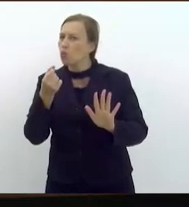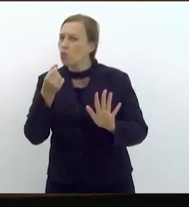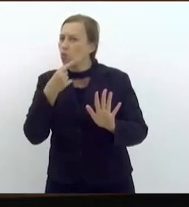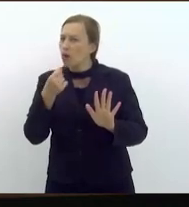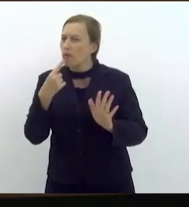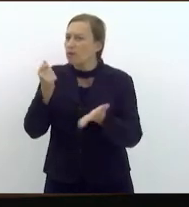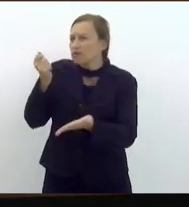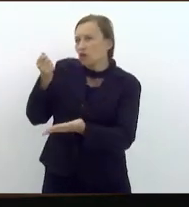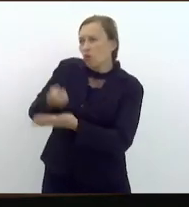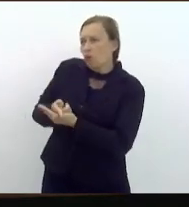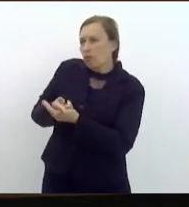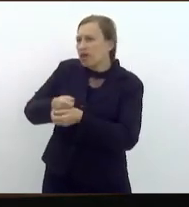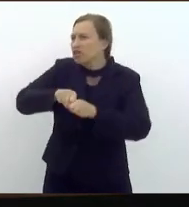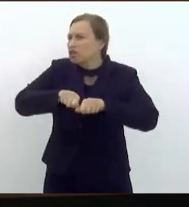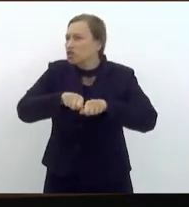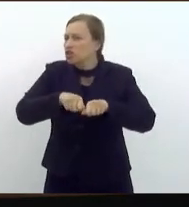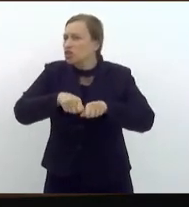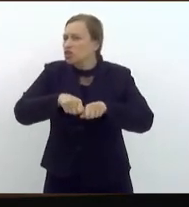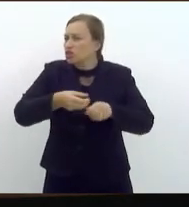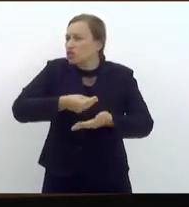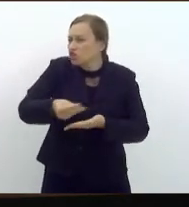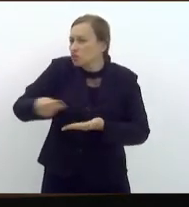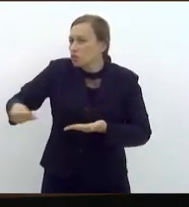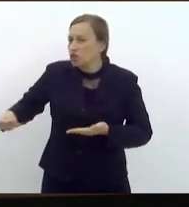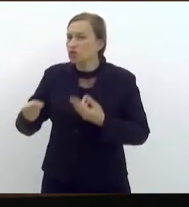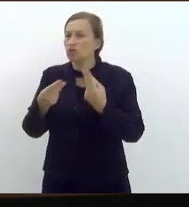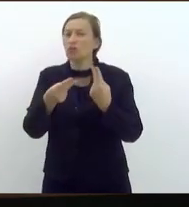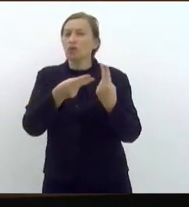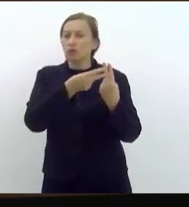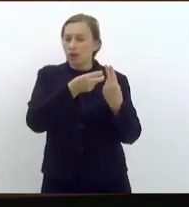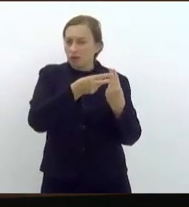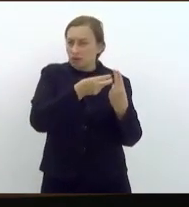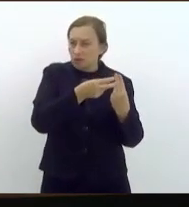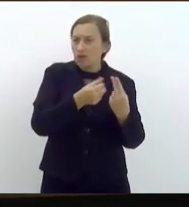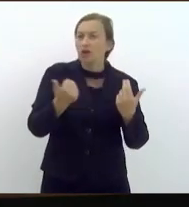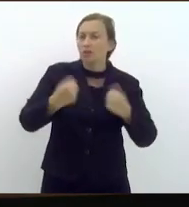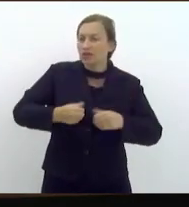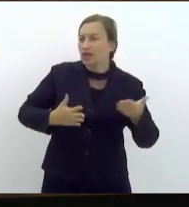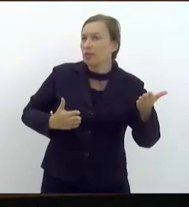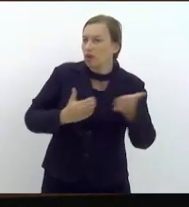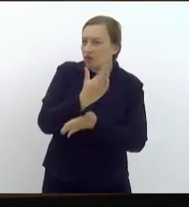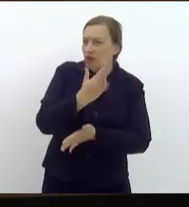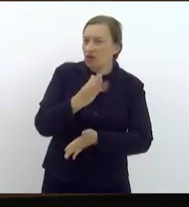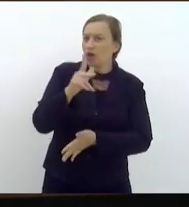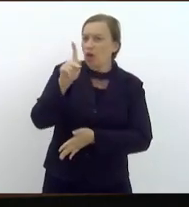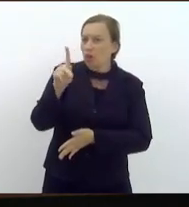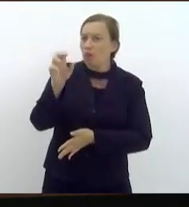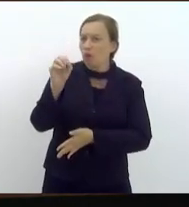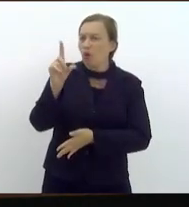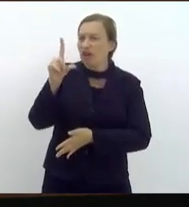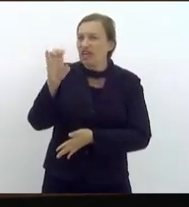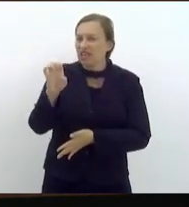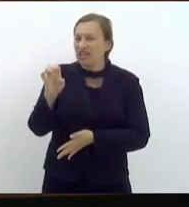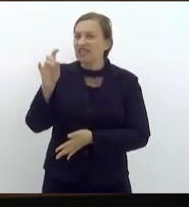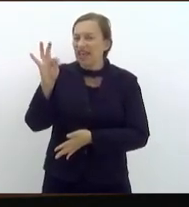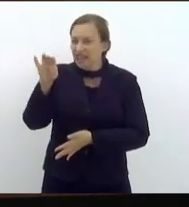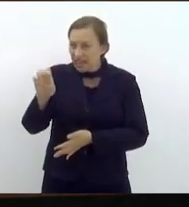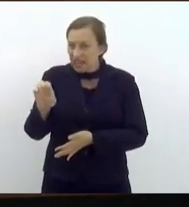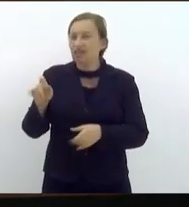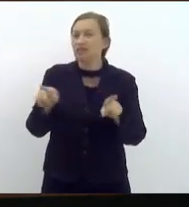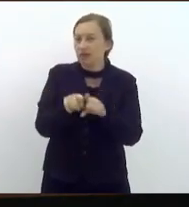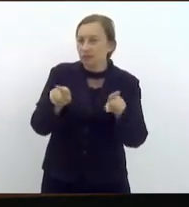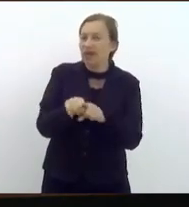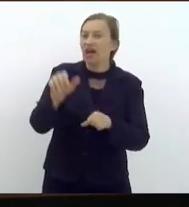comprado e distribuído pelo SUS ele tem que ser tem que ter sido aprovado pela conitec ele tem que ter sido aprovado pela Anvisa